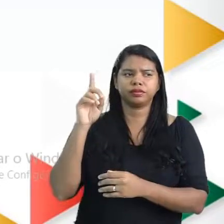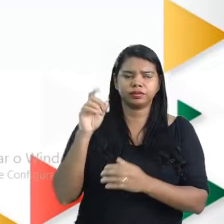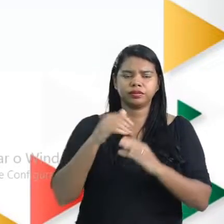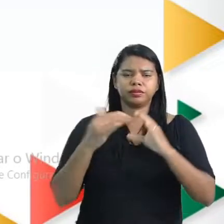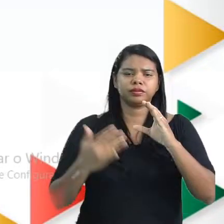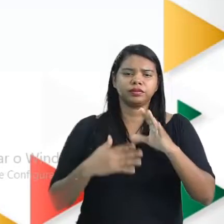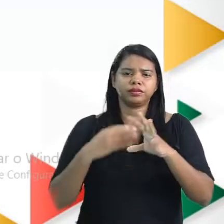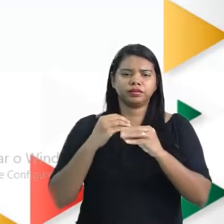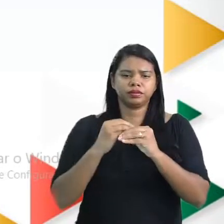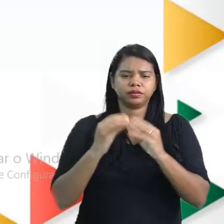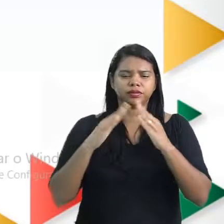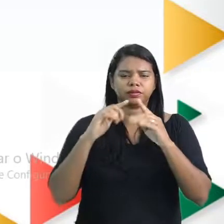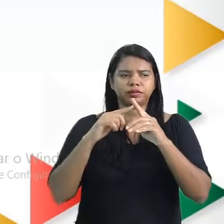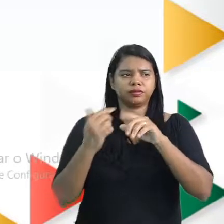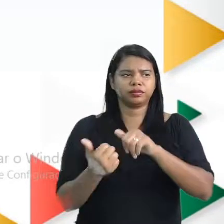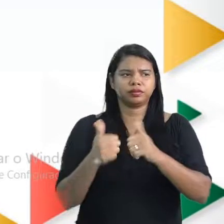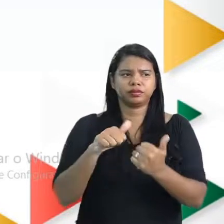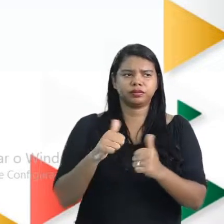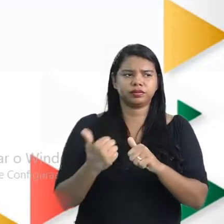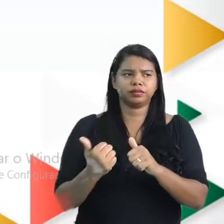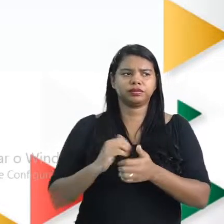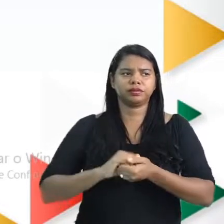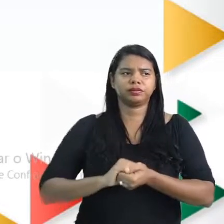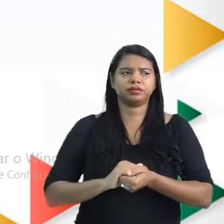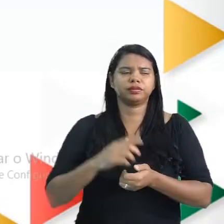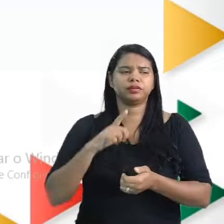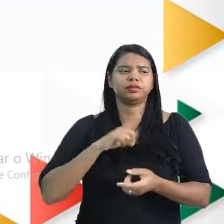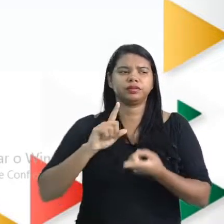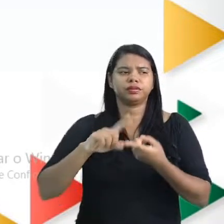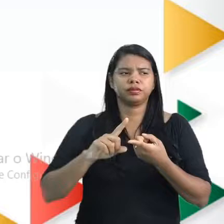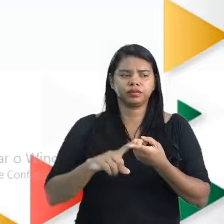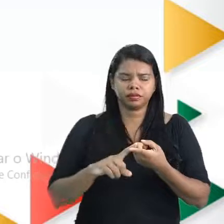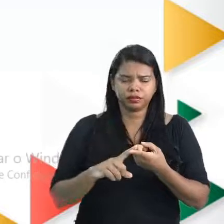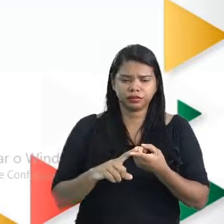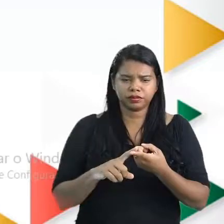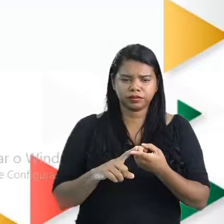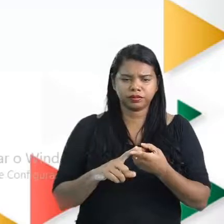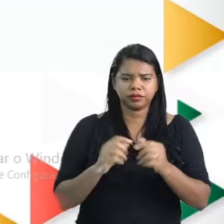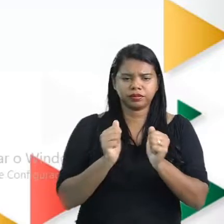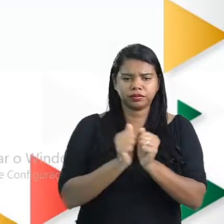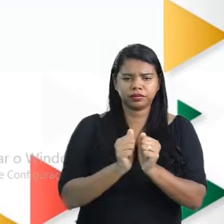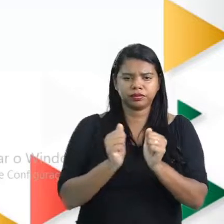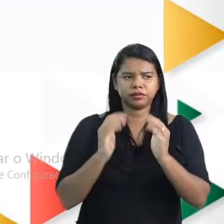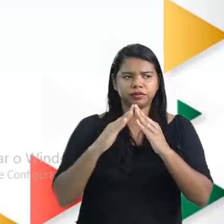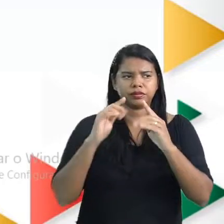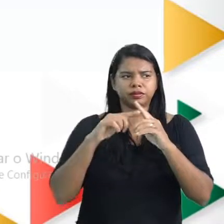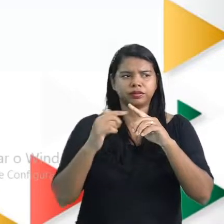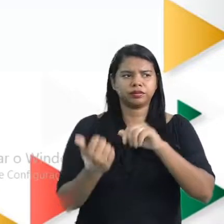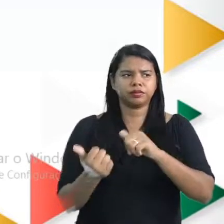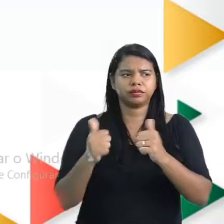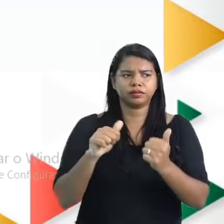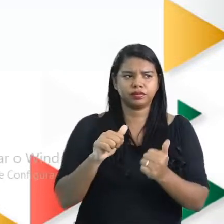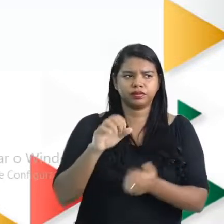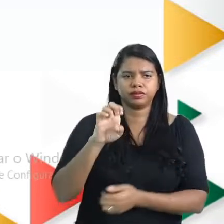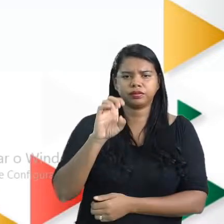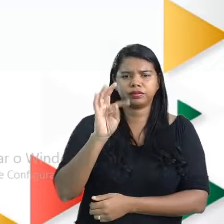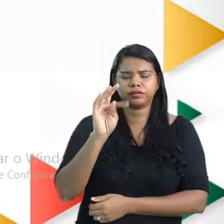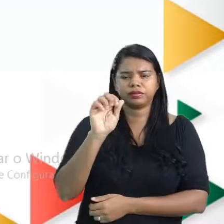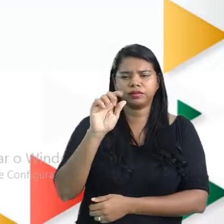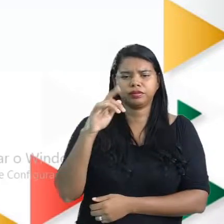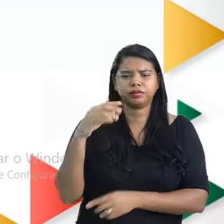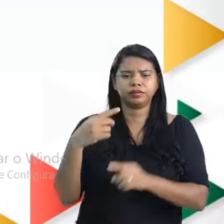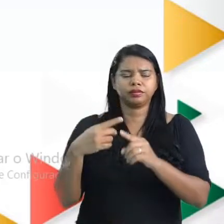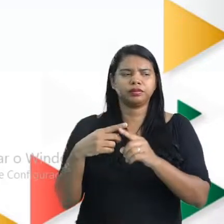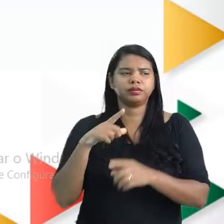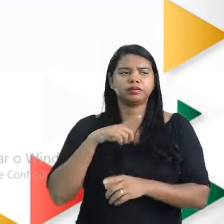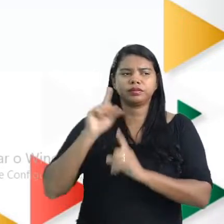caráter, no caso, da Igreja Batista. Temos também junto à Igreja Batista da Estação. Então aqui o que é que nós temos é o